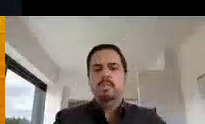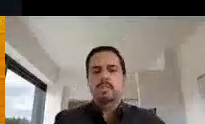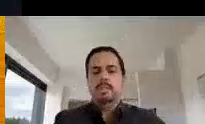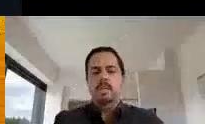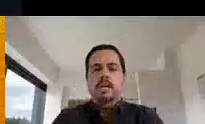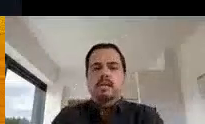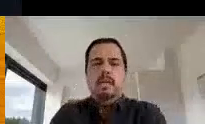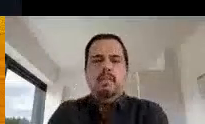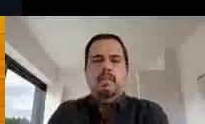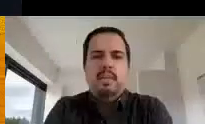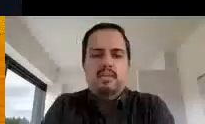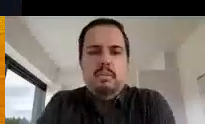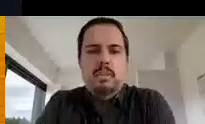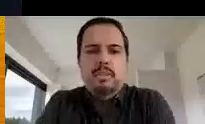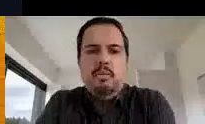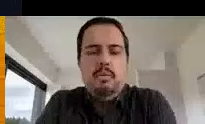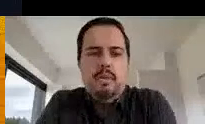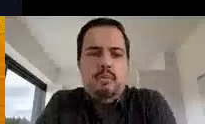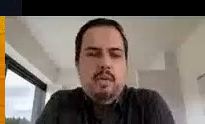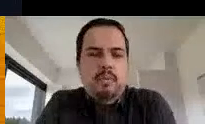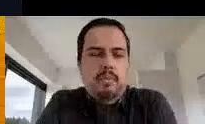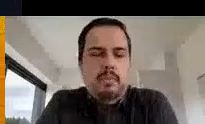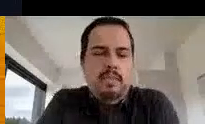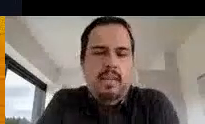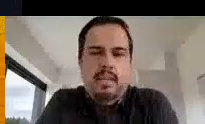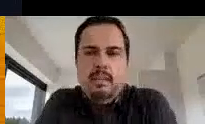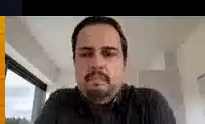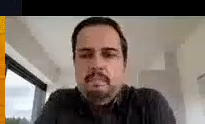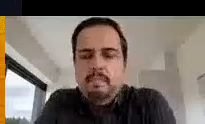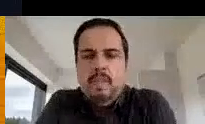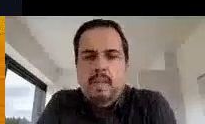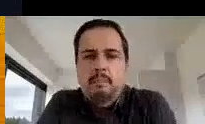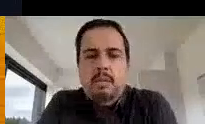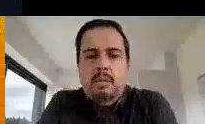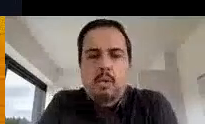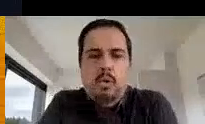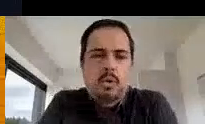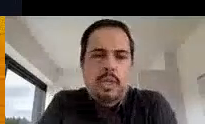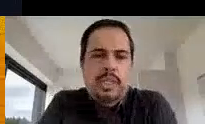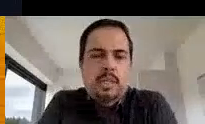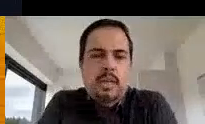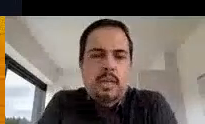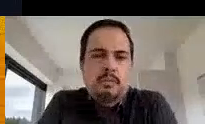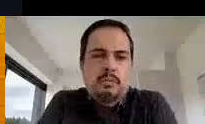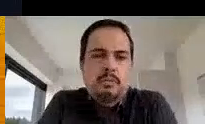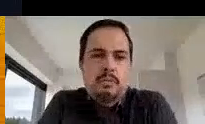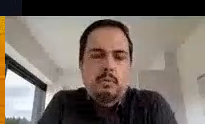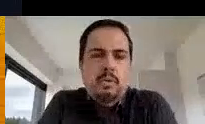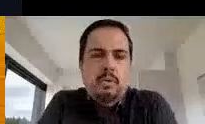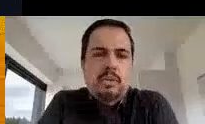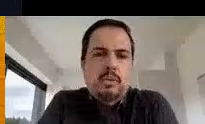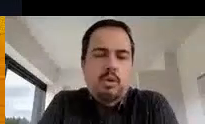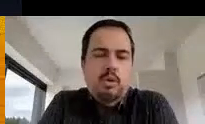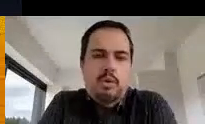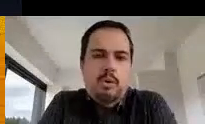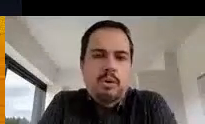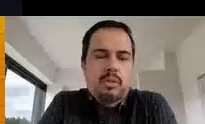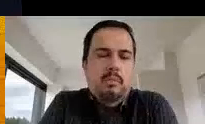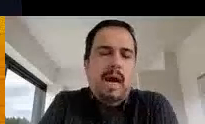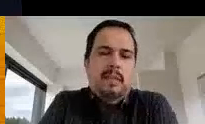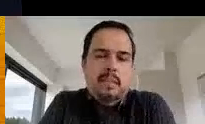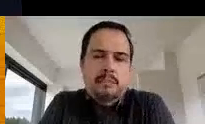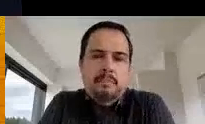todos os dias. Mas, na verdade, vamos dar um exemplo aqui. Uma mercearia que implantou hoje um controle de